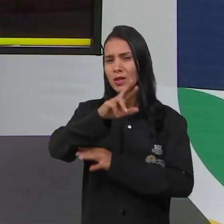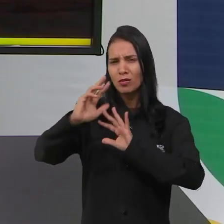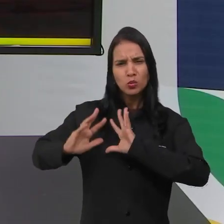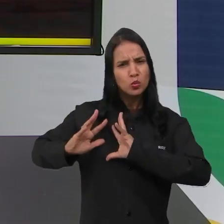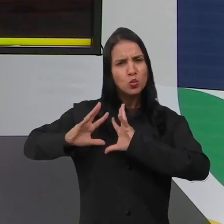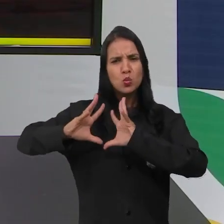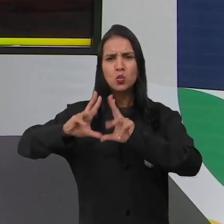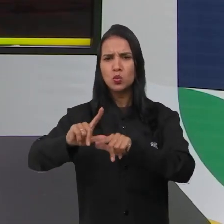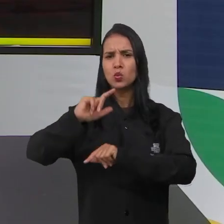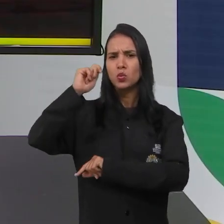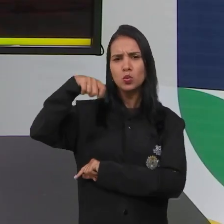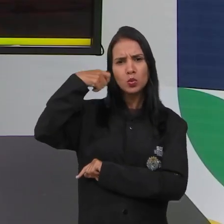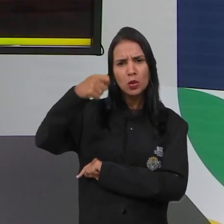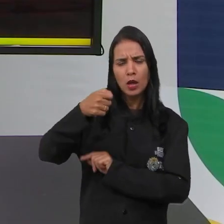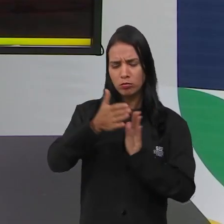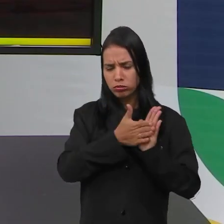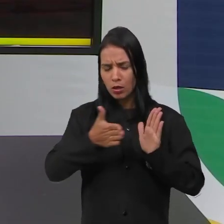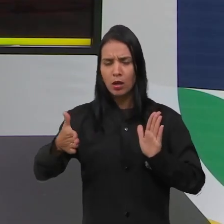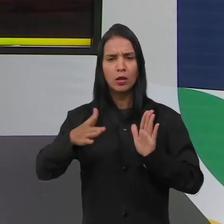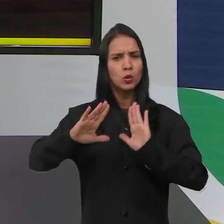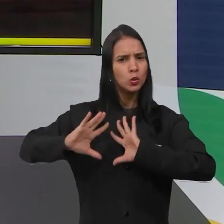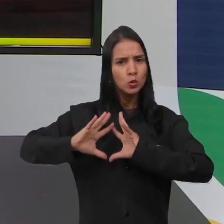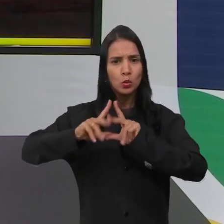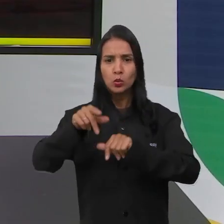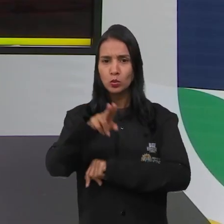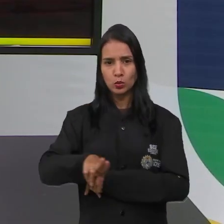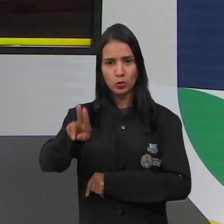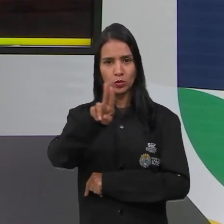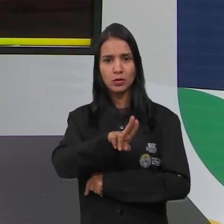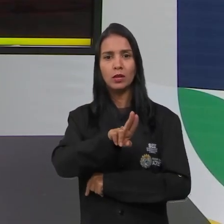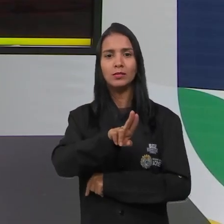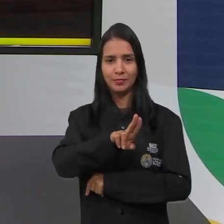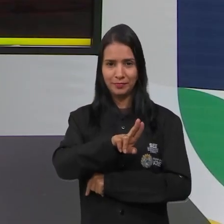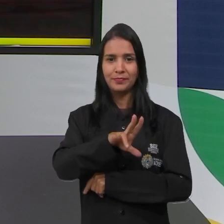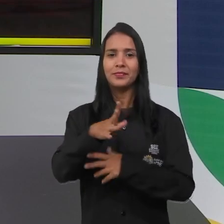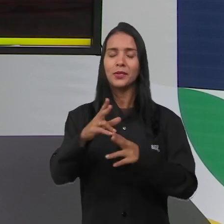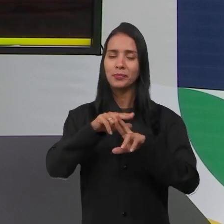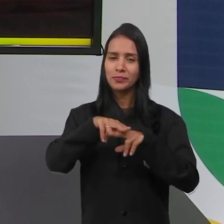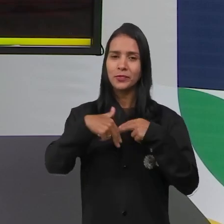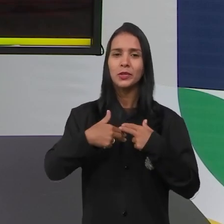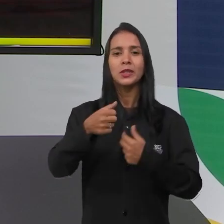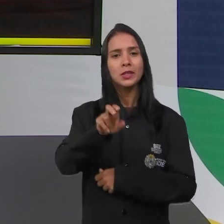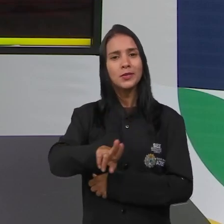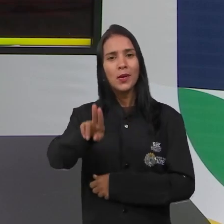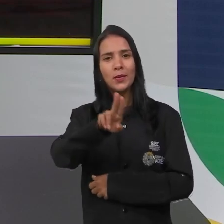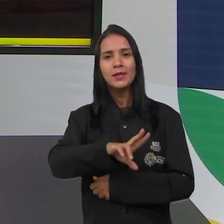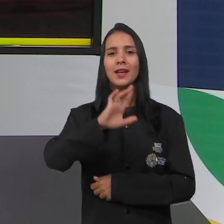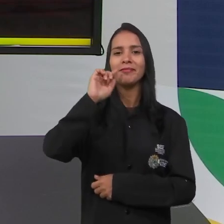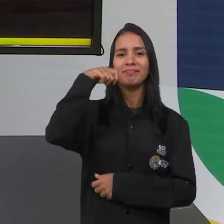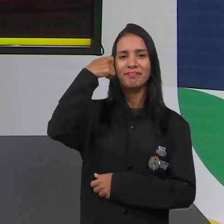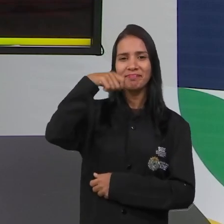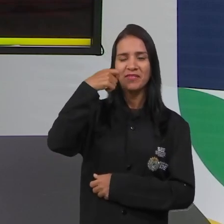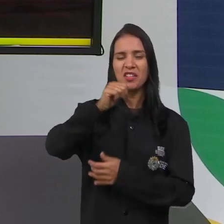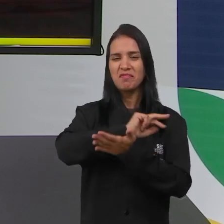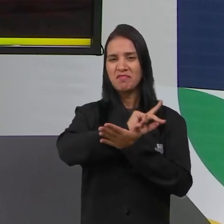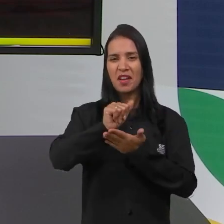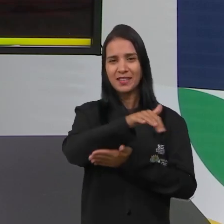arte que era produzida naquela ocasião. Então, utilizava-se de todos os artistas, de